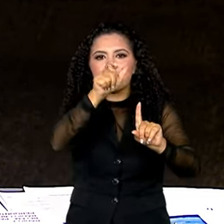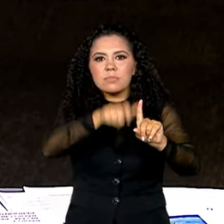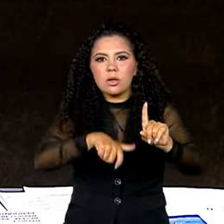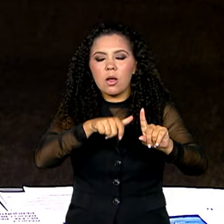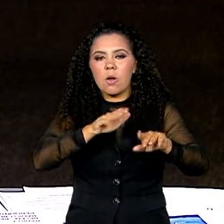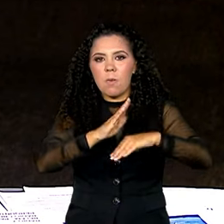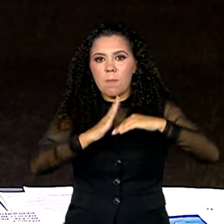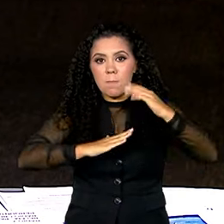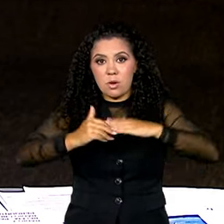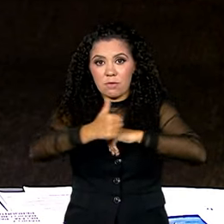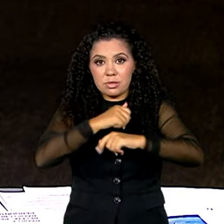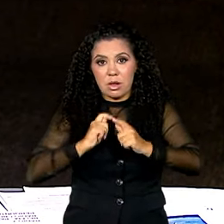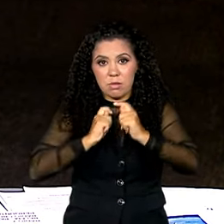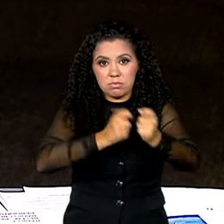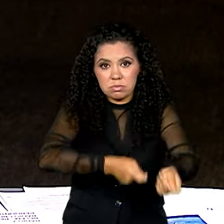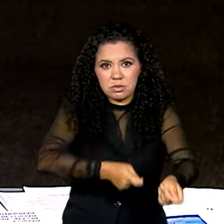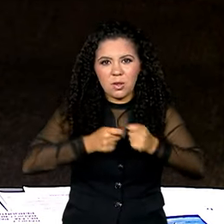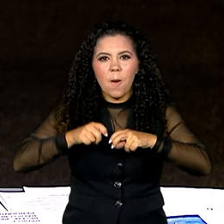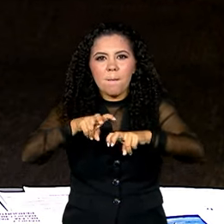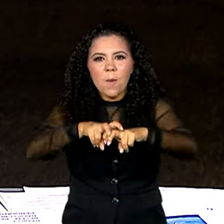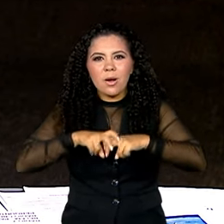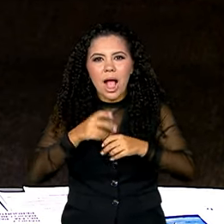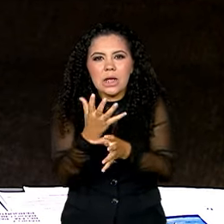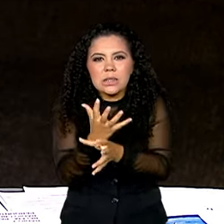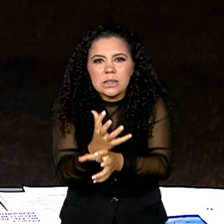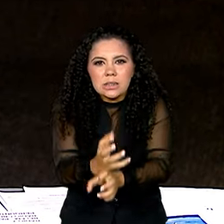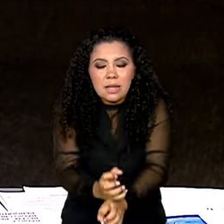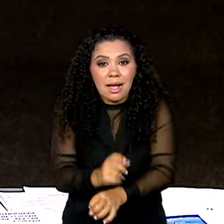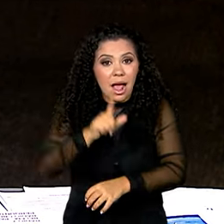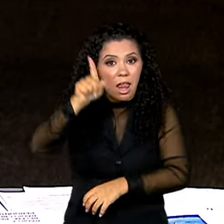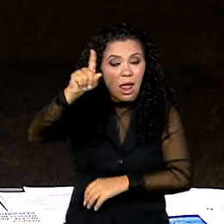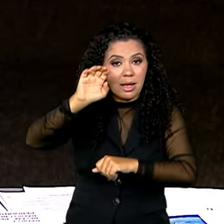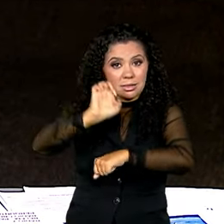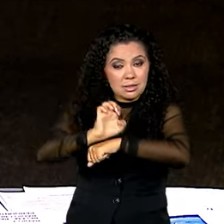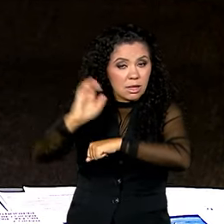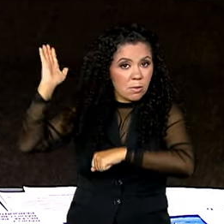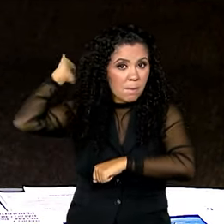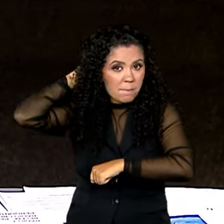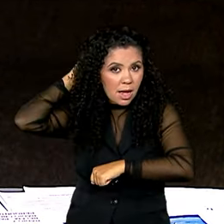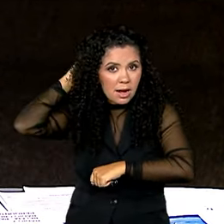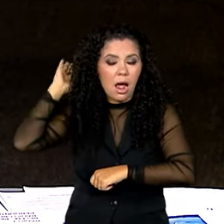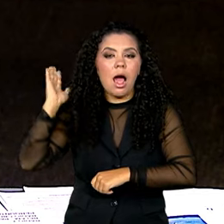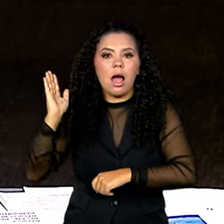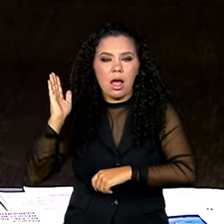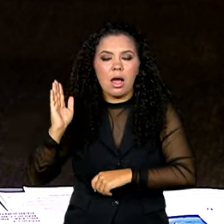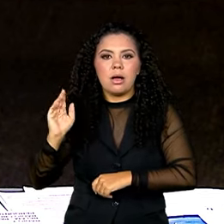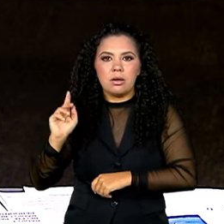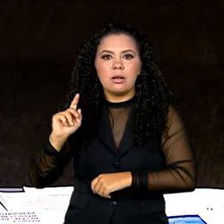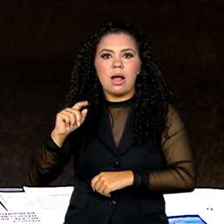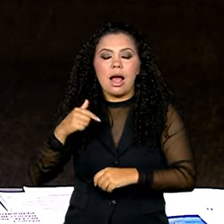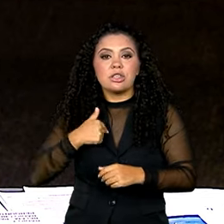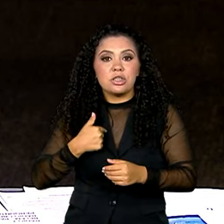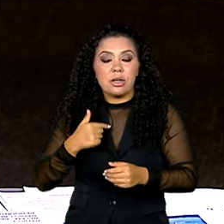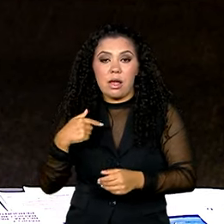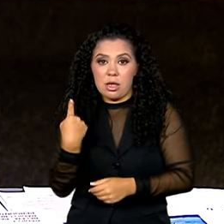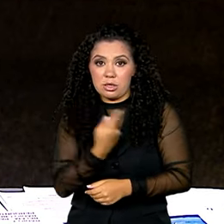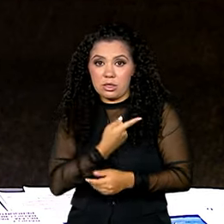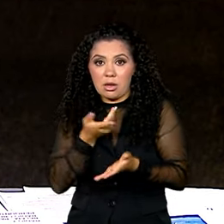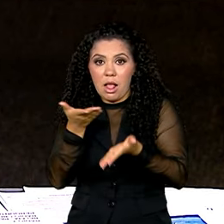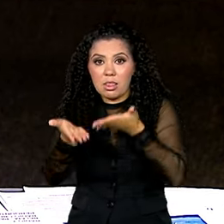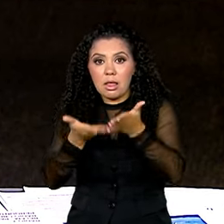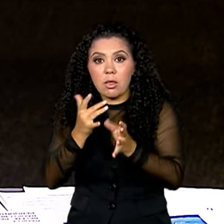seca, no Pará, nós anunciamos que estávamos atendendo a 20 municípios. Nesse